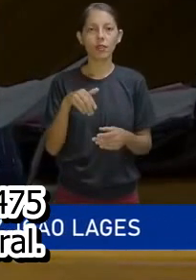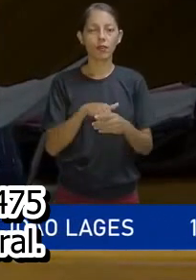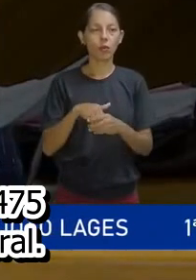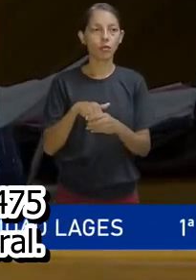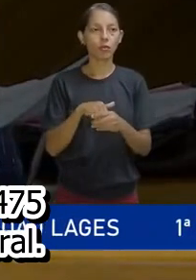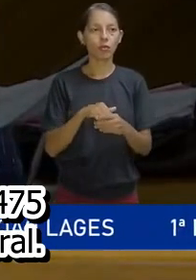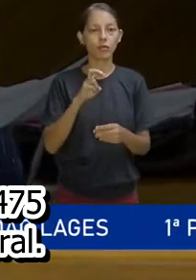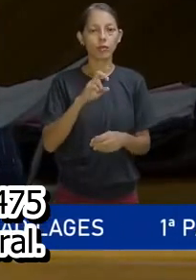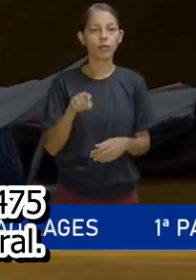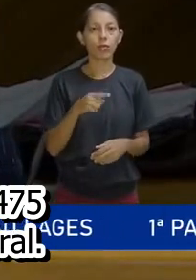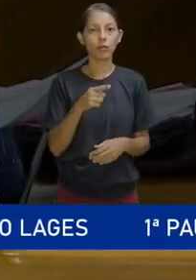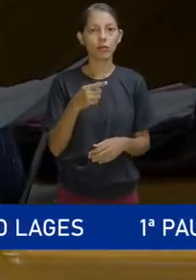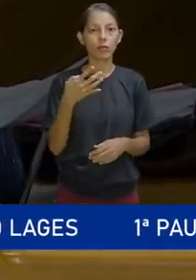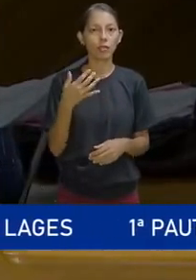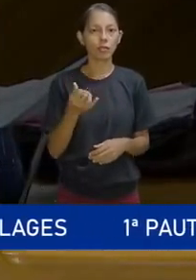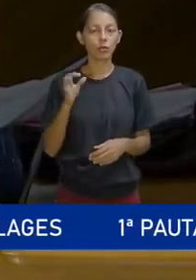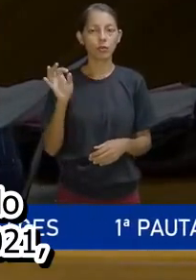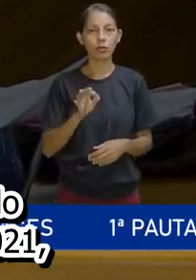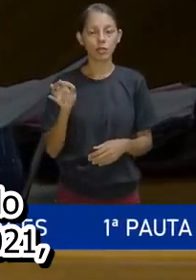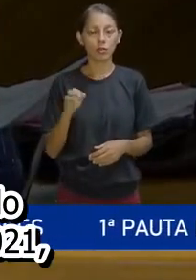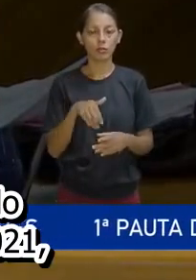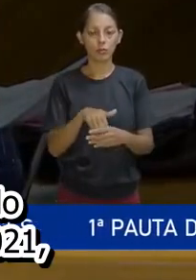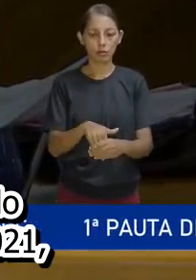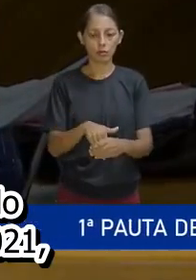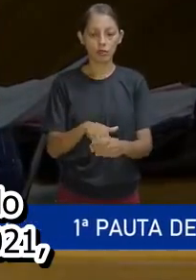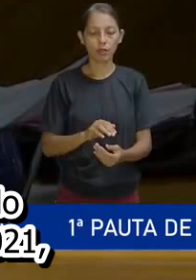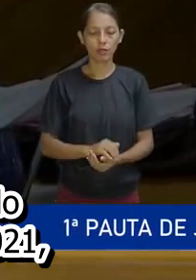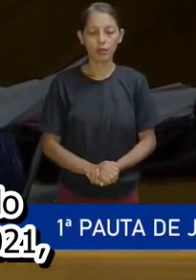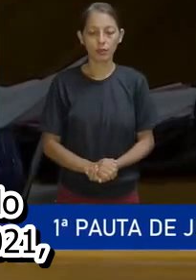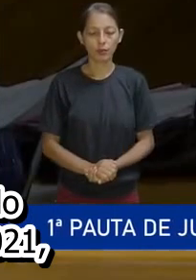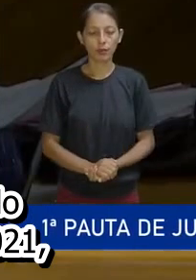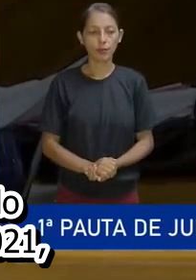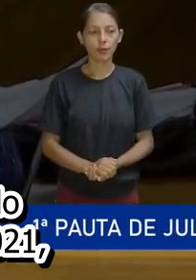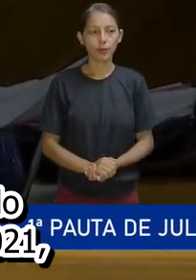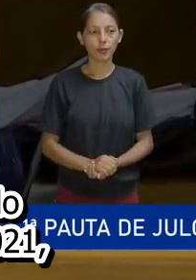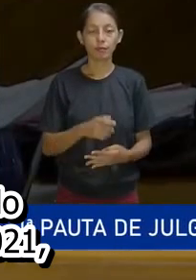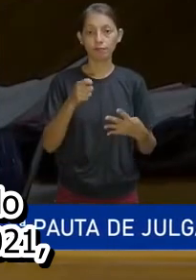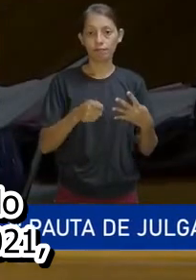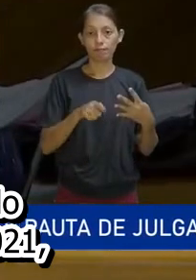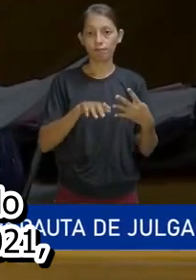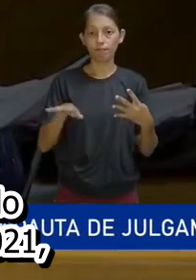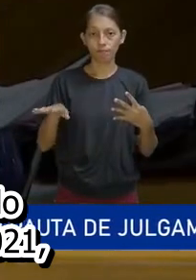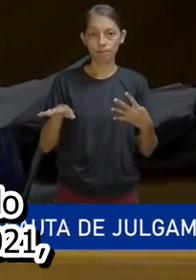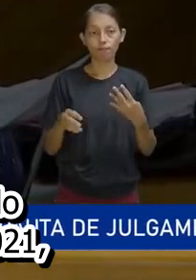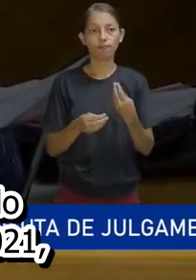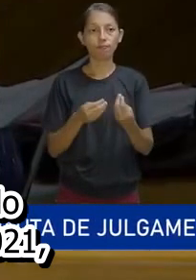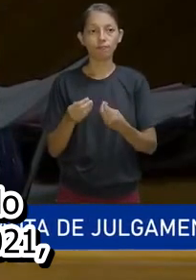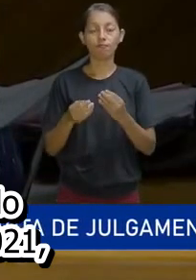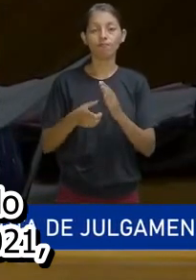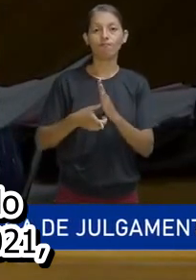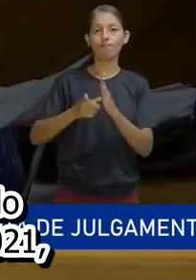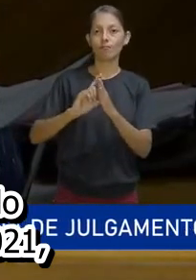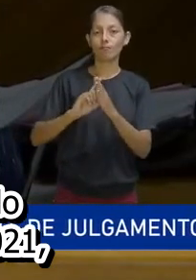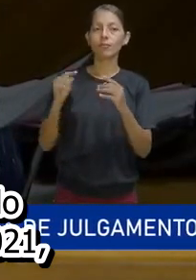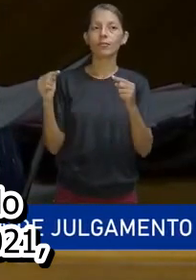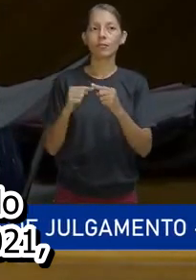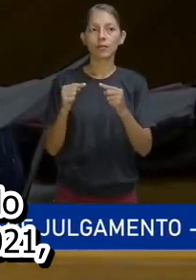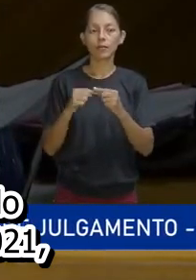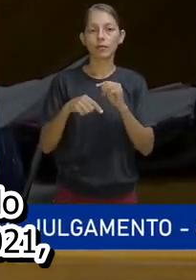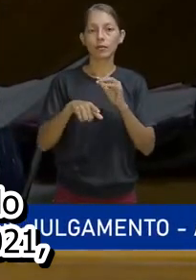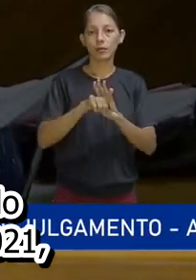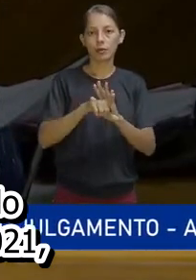5,46% do quociente eleitoral. Destaca-se que a jurisprudência colacionada pelo agravante é anterior à emenda